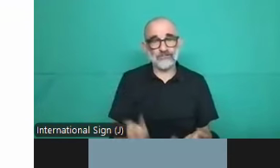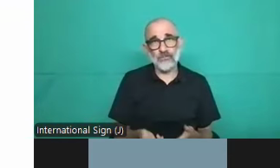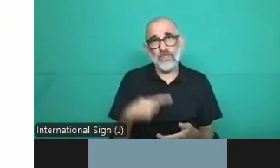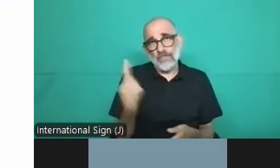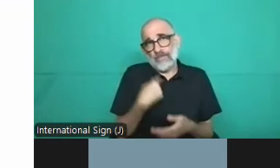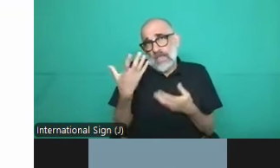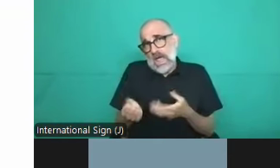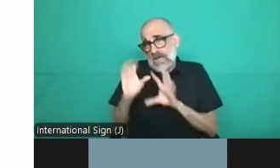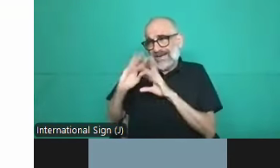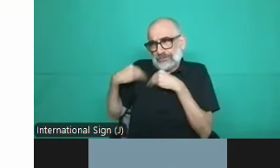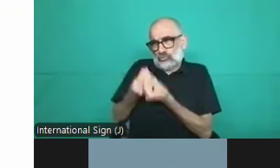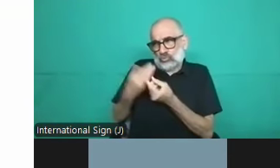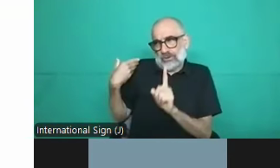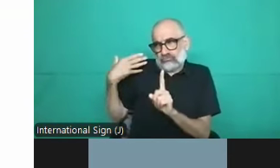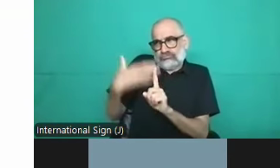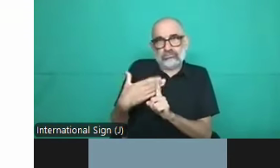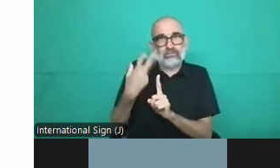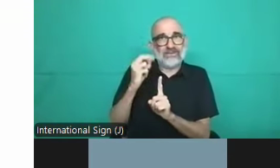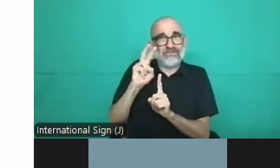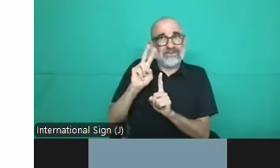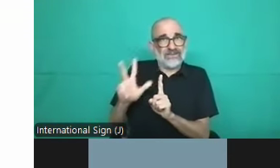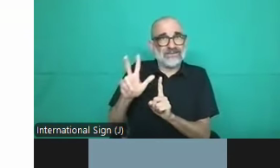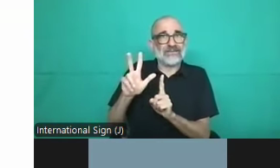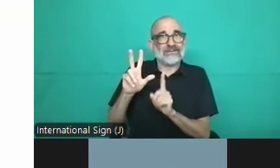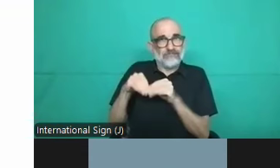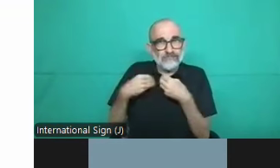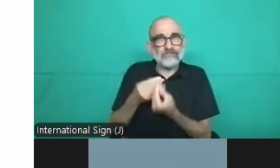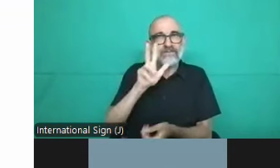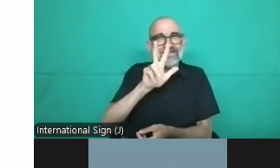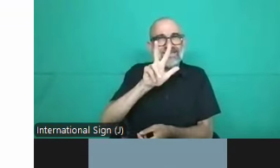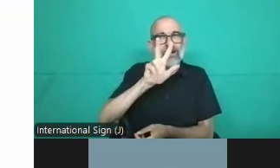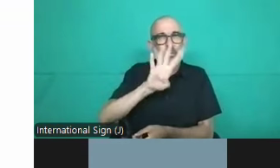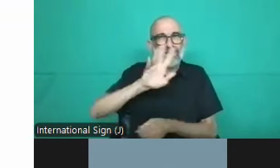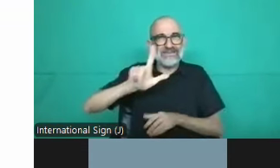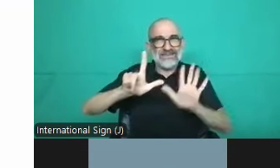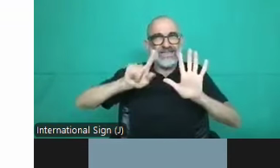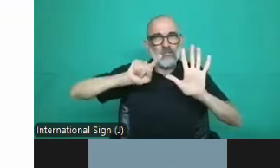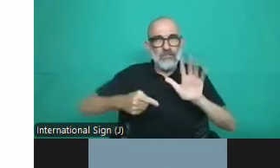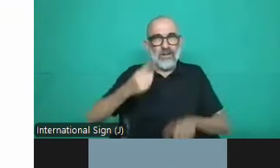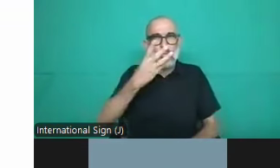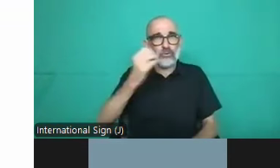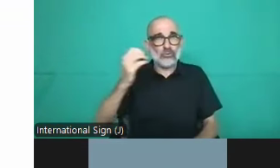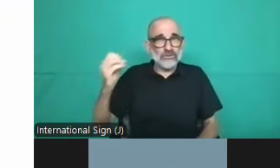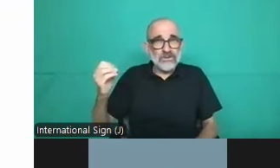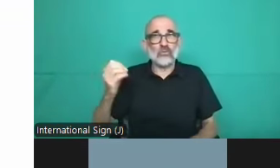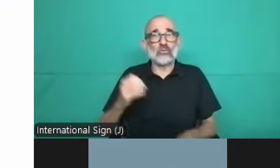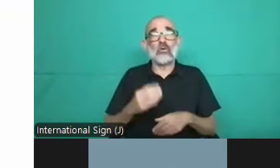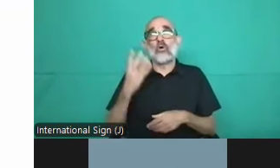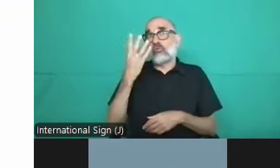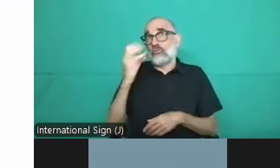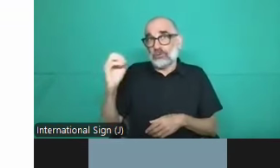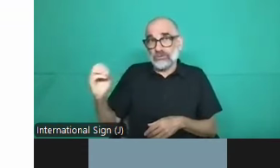47.400 pessoas tamizadas, a diferença deste ano que temos já... Com diferença esse ano que tivemos